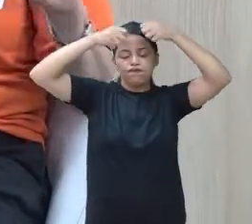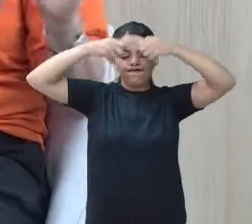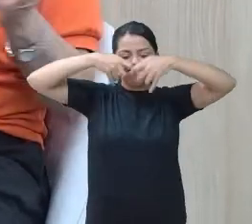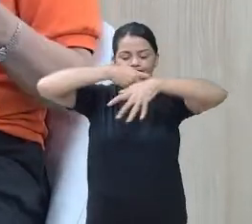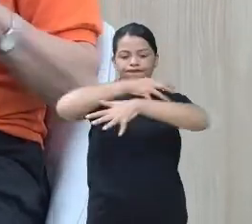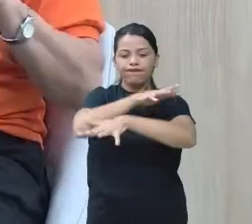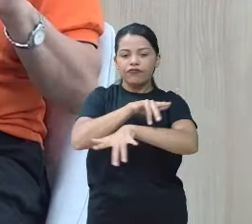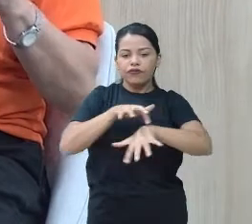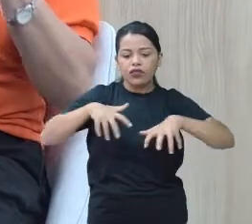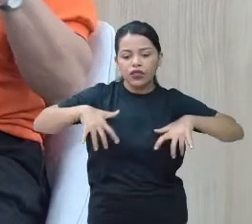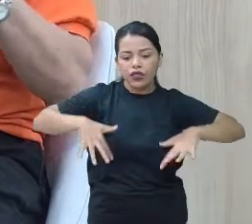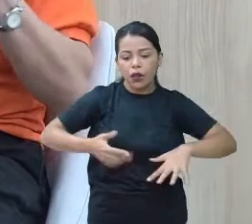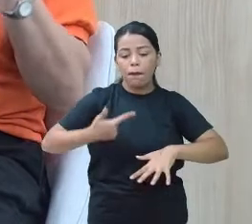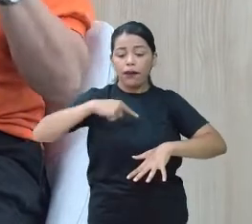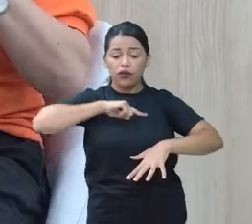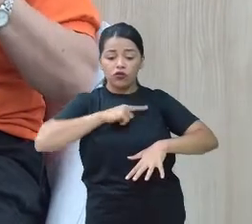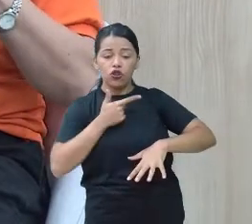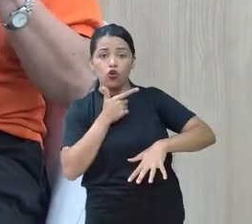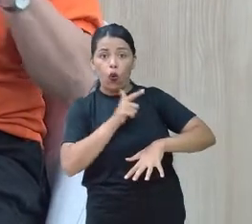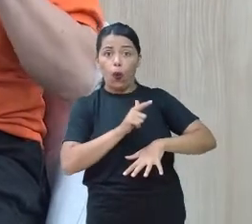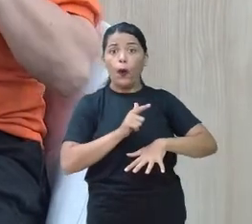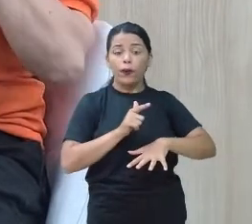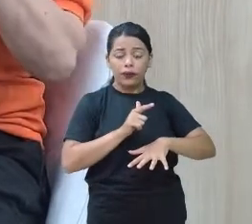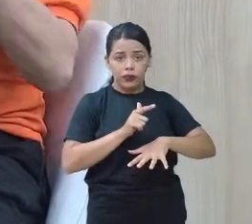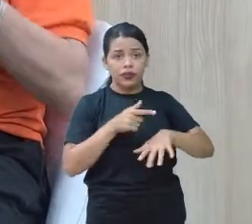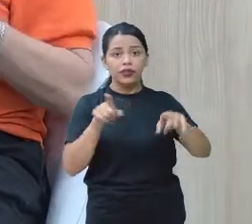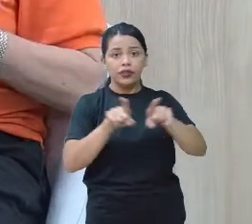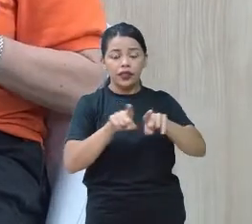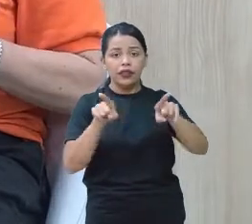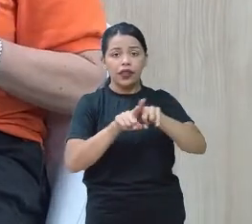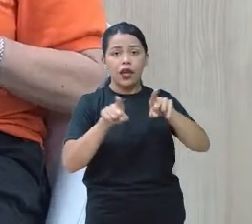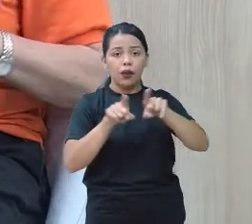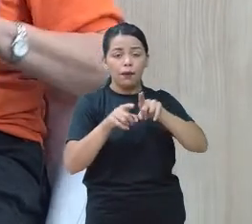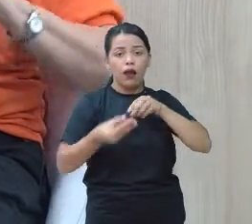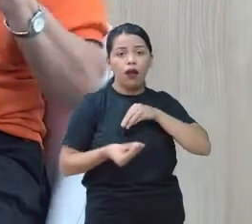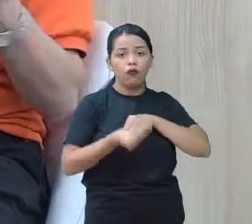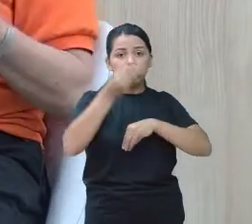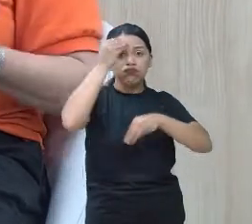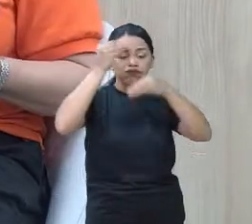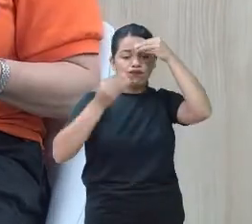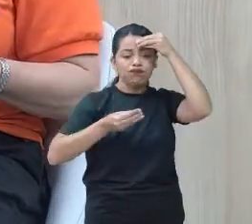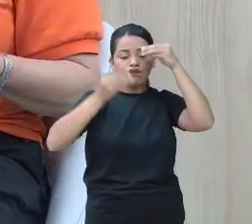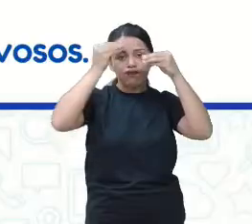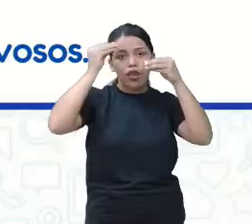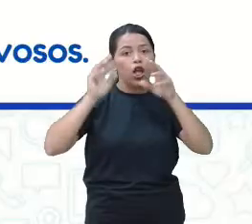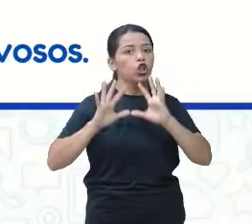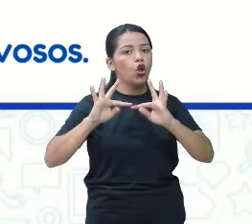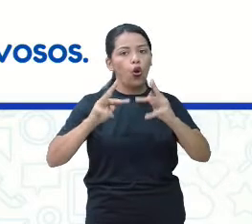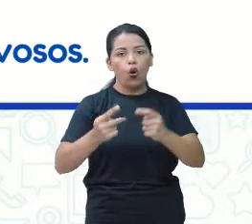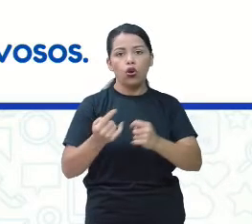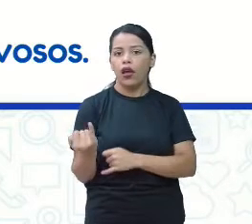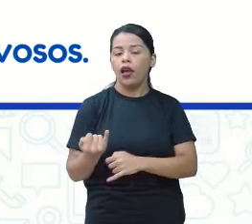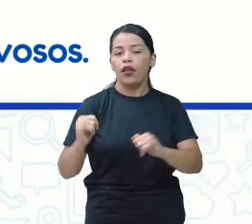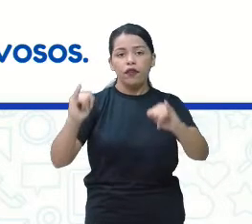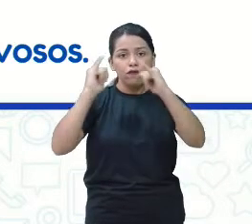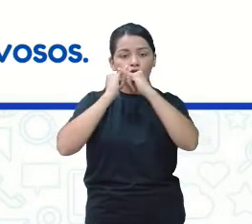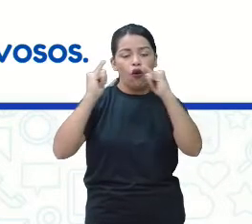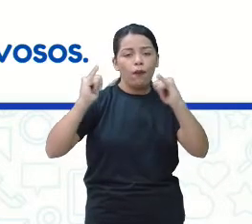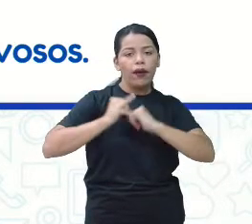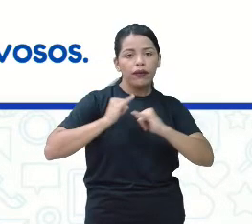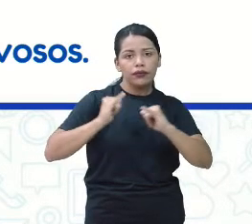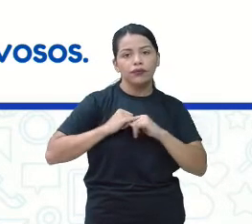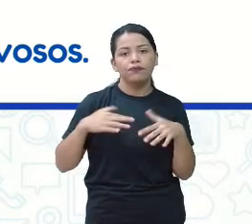também para que a gente possa interpretar, armazenar e codificar. Então, ele é muito importante para o nosso organismo, para o